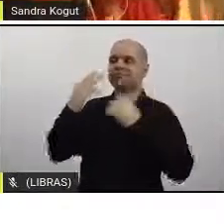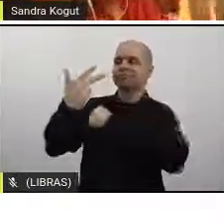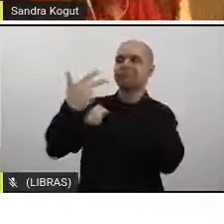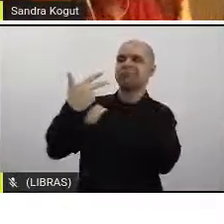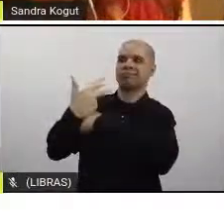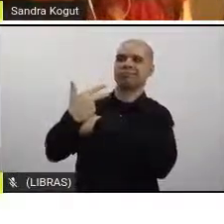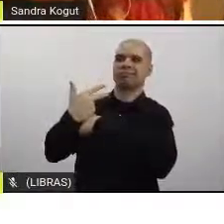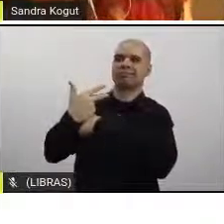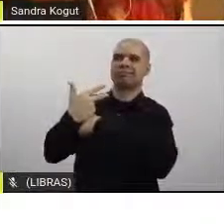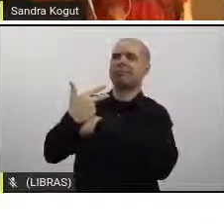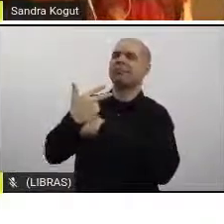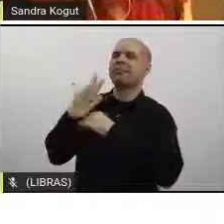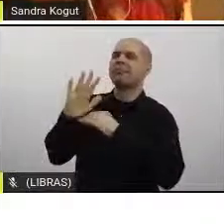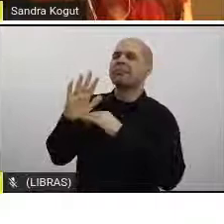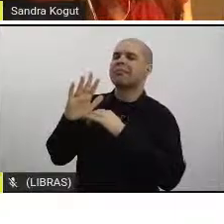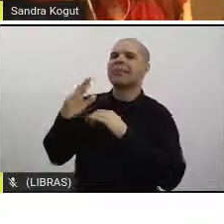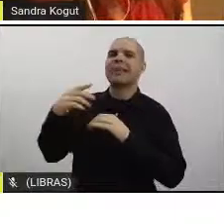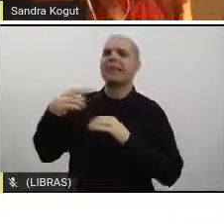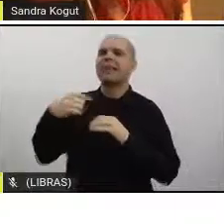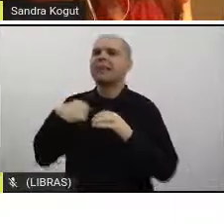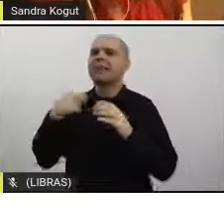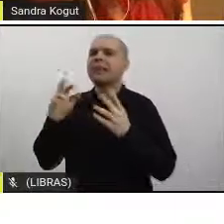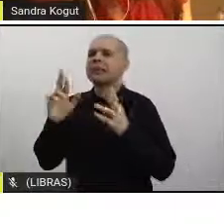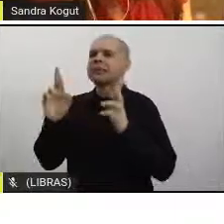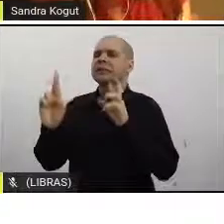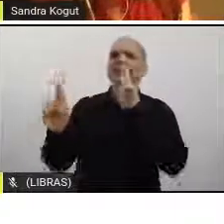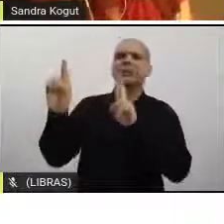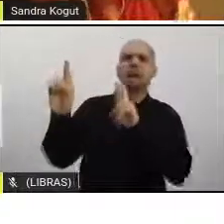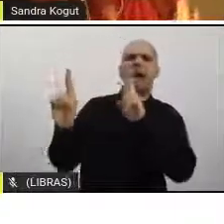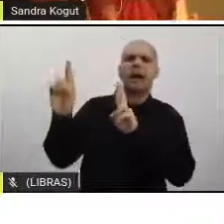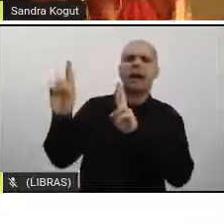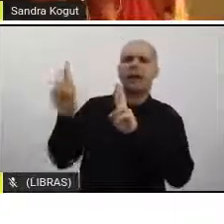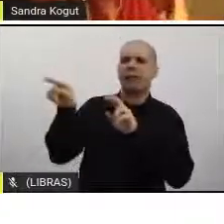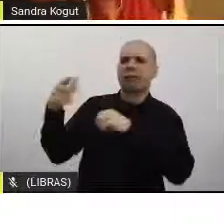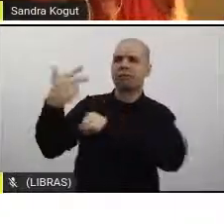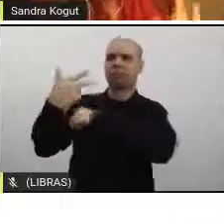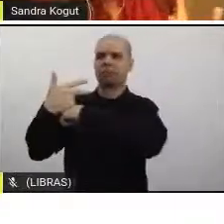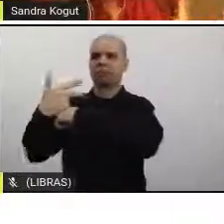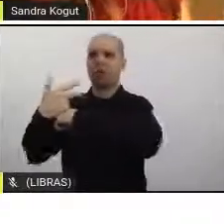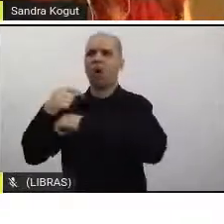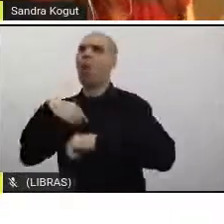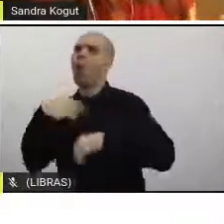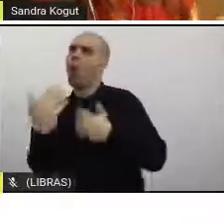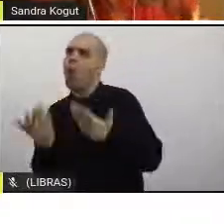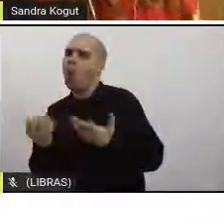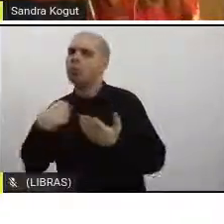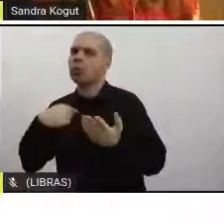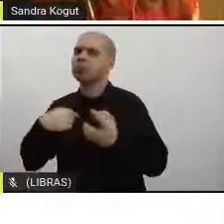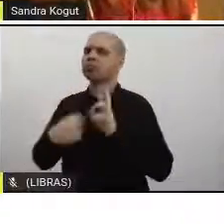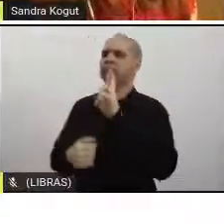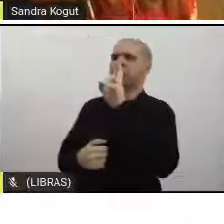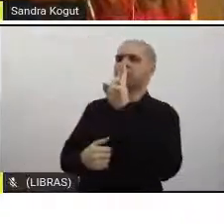quem que está olhando para quem, né? Porque o Brasil tem